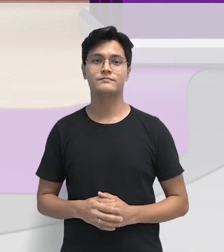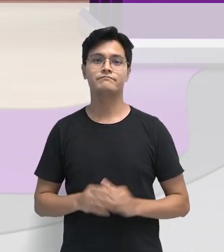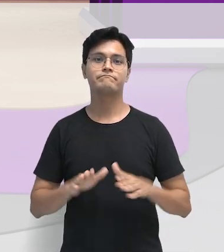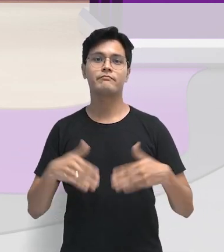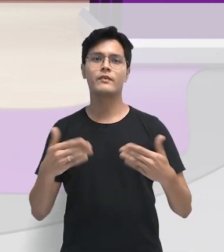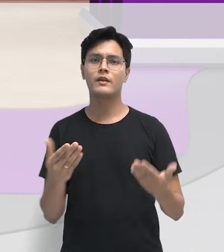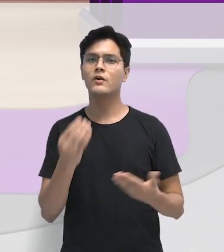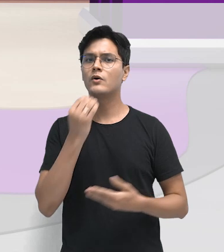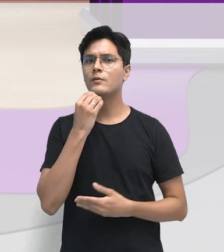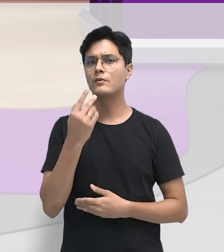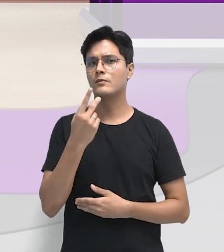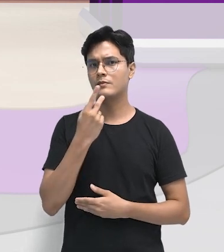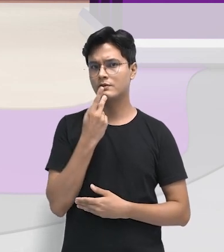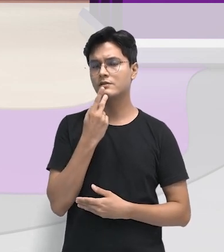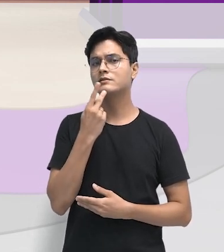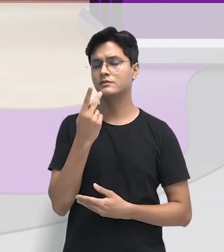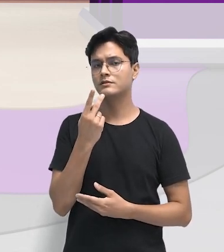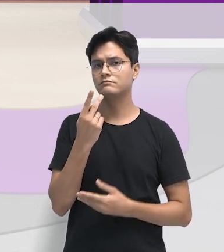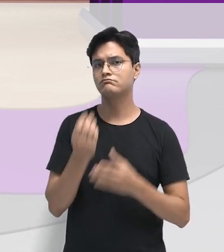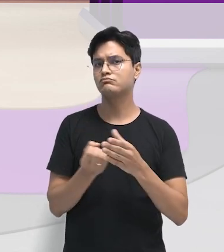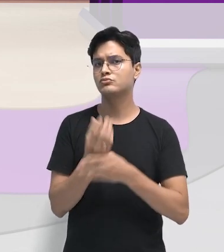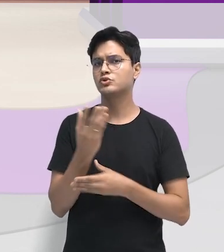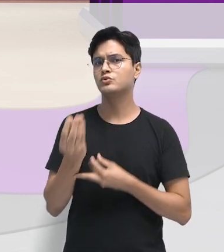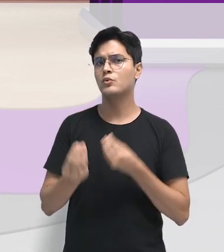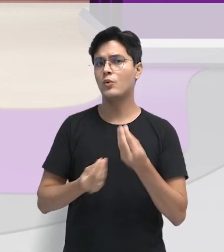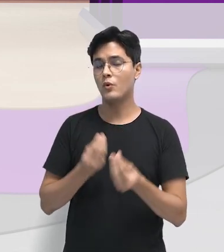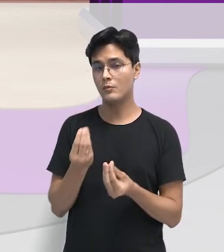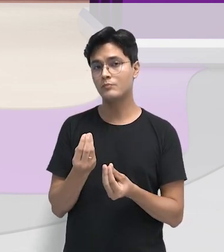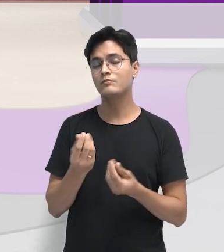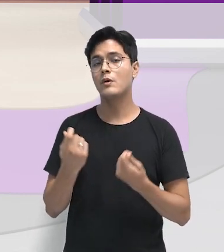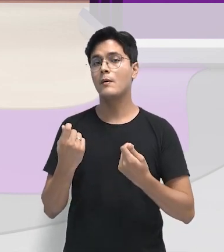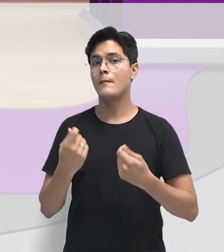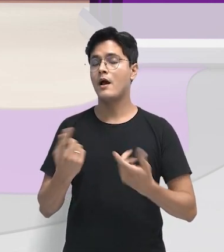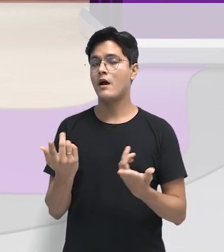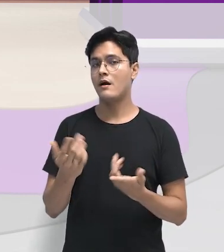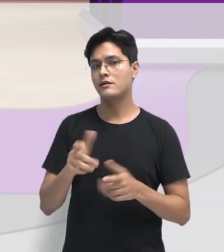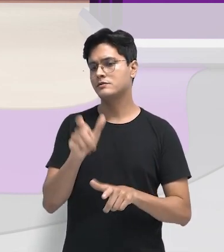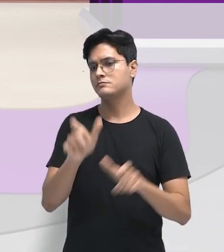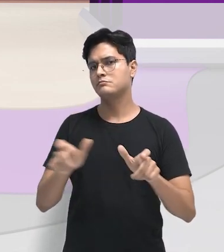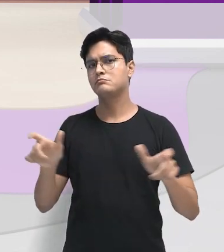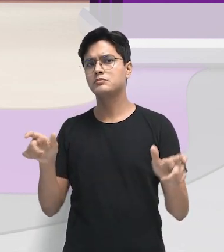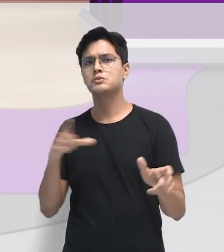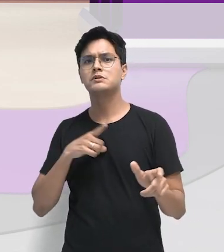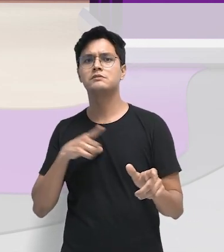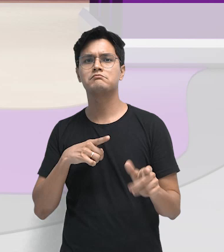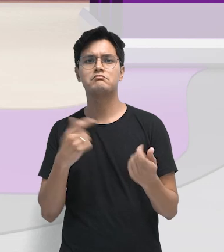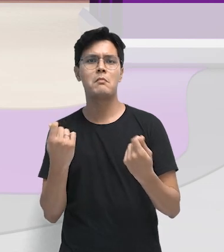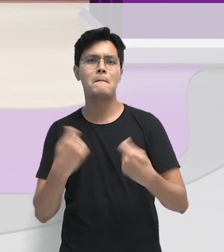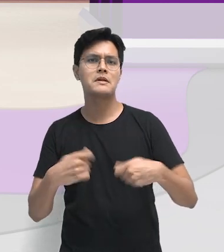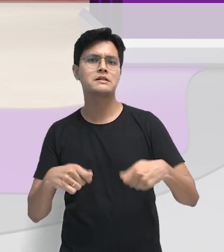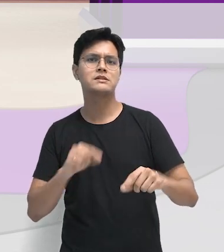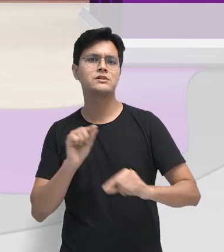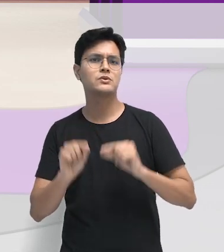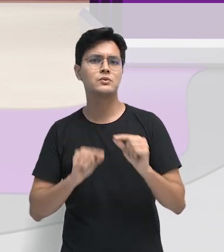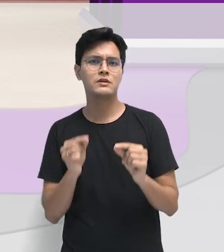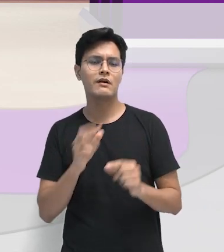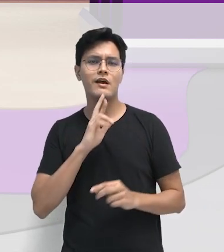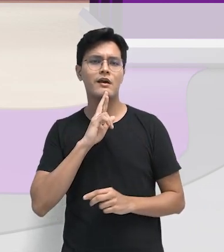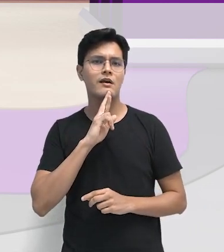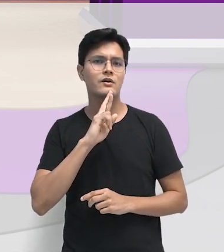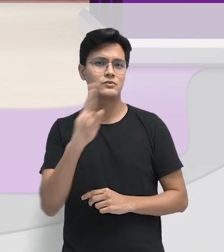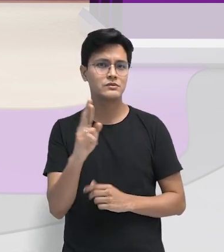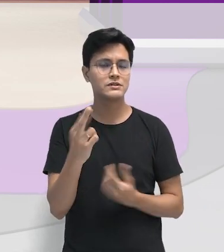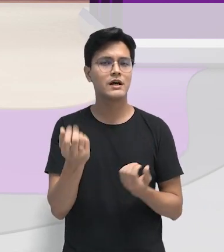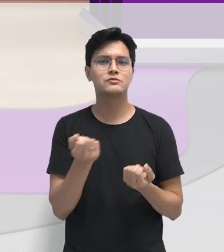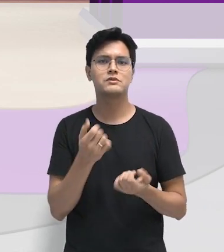a probabilidade surgiu, então, da necessidade que as pessoas viram de investigar resultados de jogos, como,